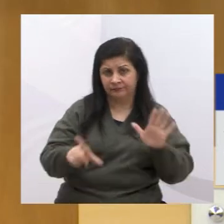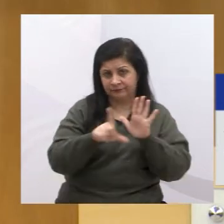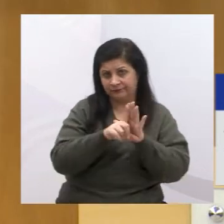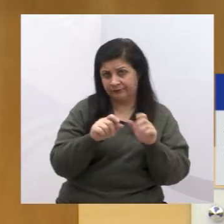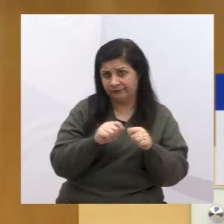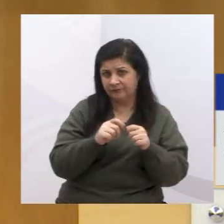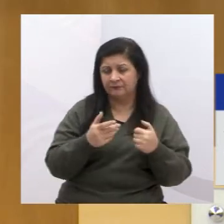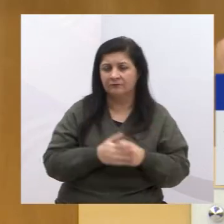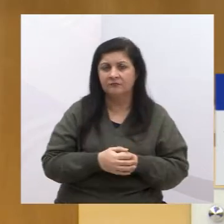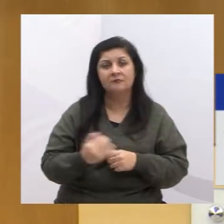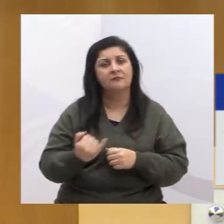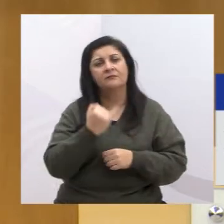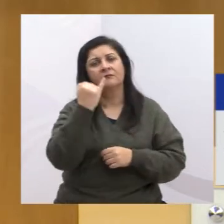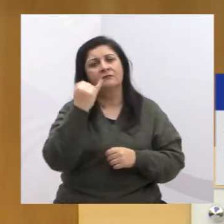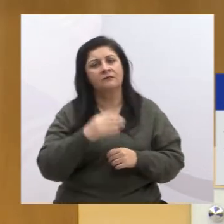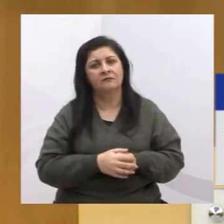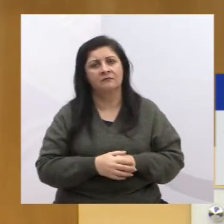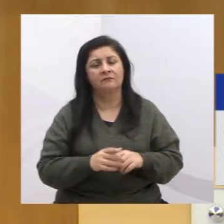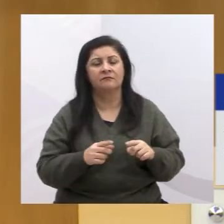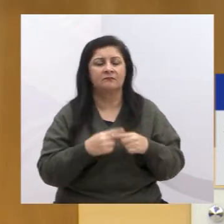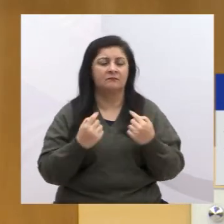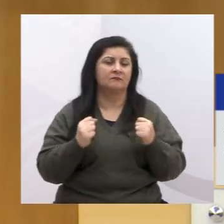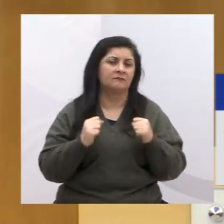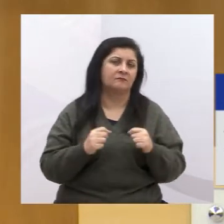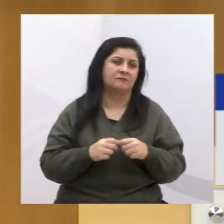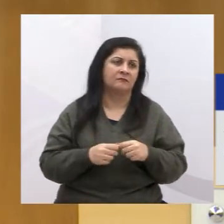indicativo importante, né? Mas eu poderia aqui